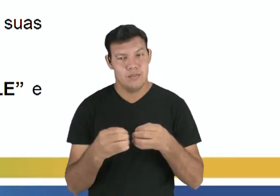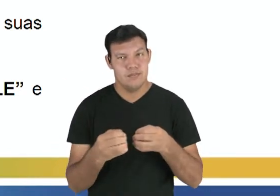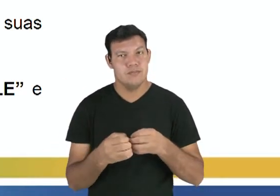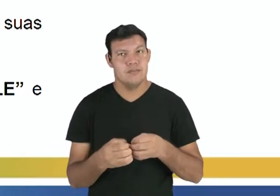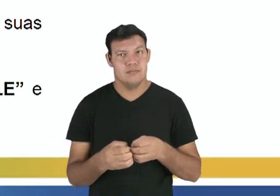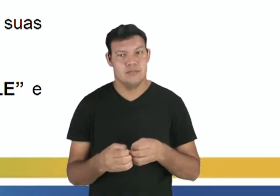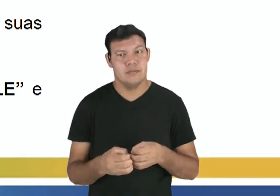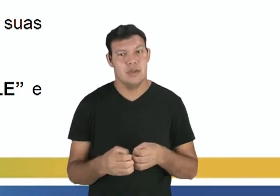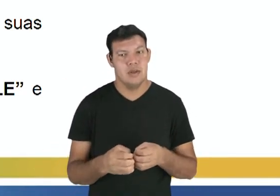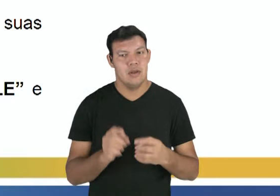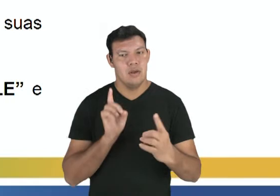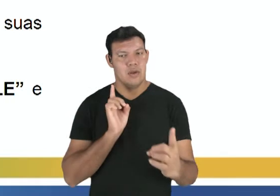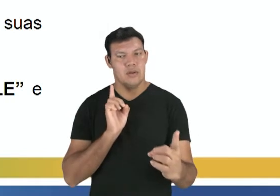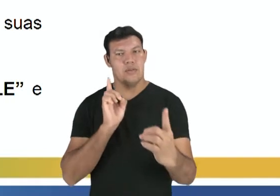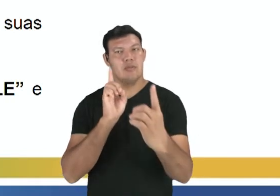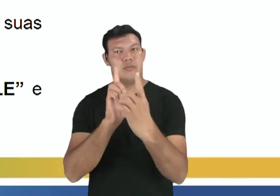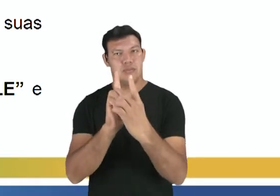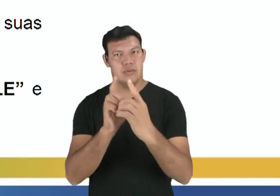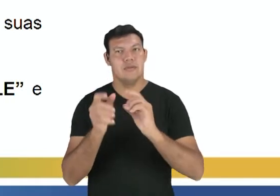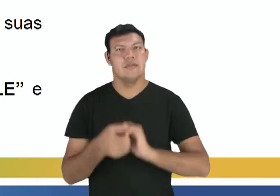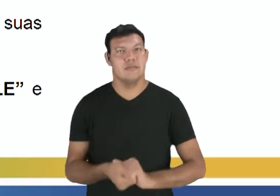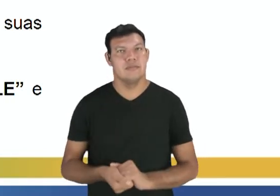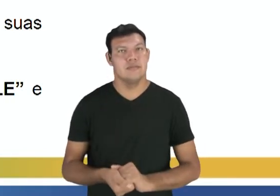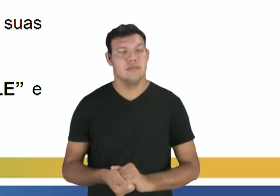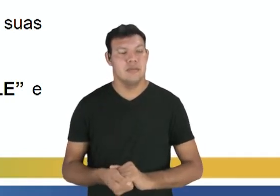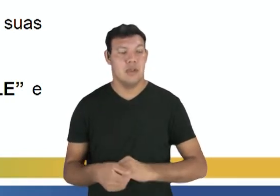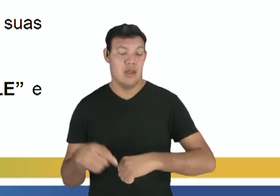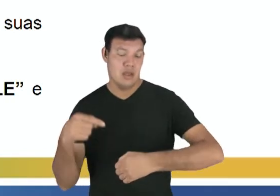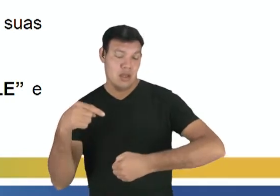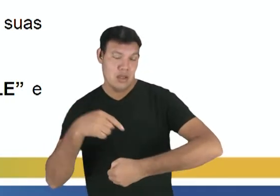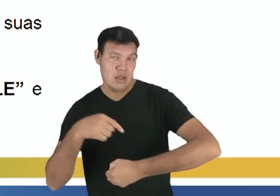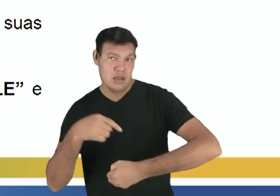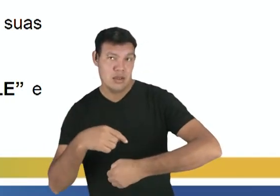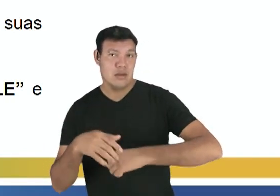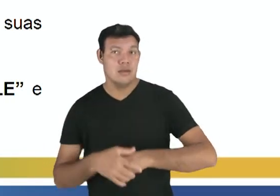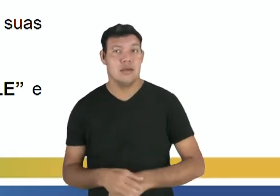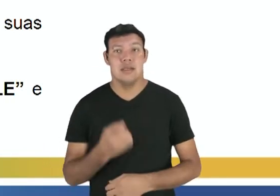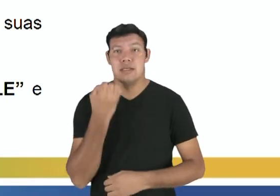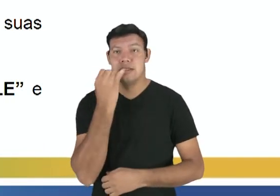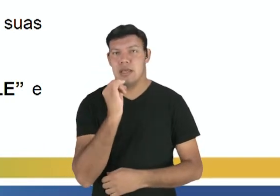do que do ouvinte. Então, você usa o este.